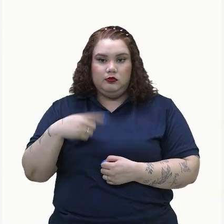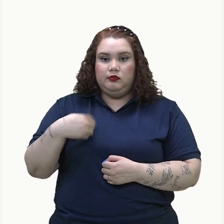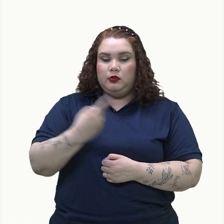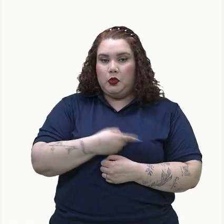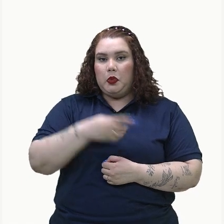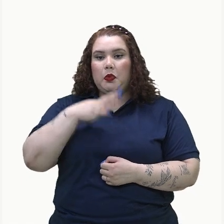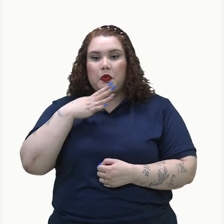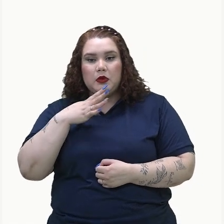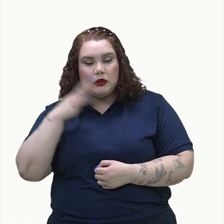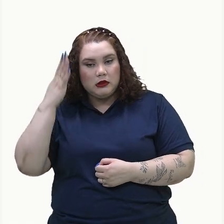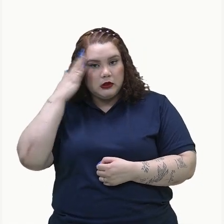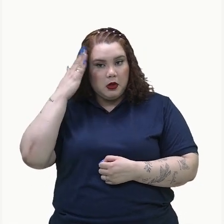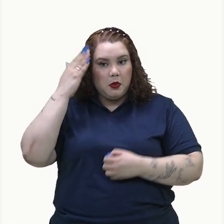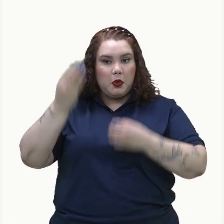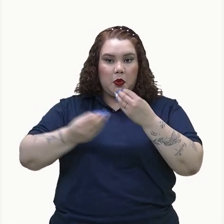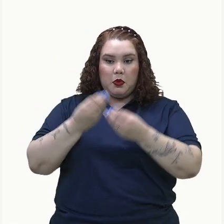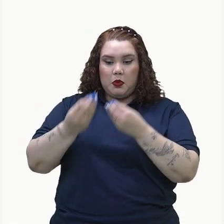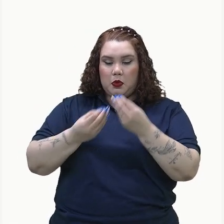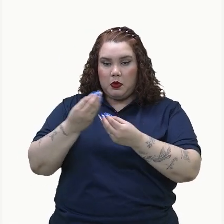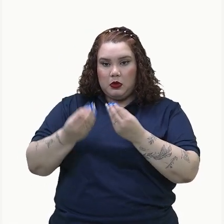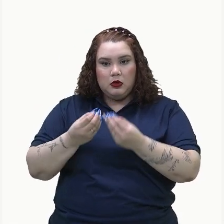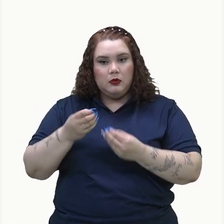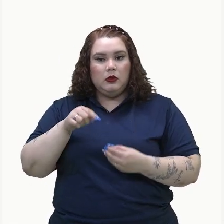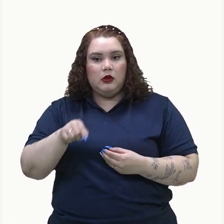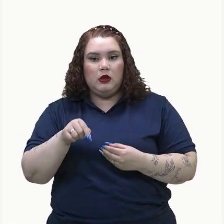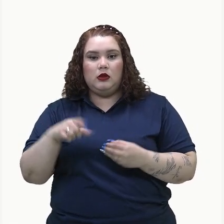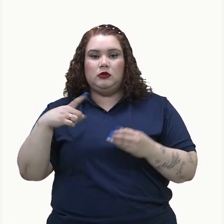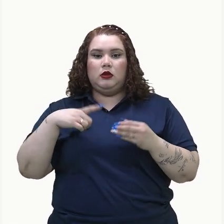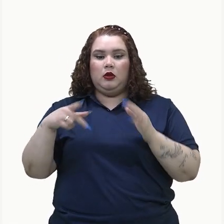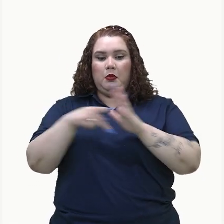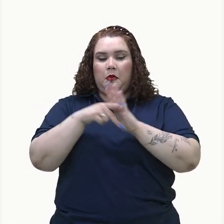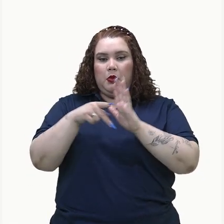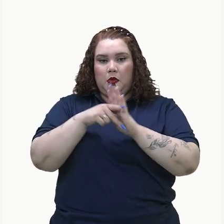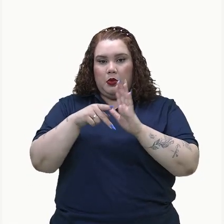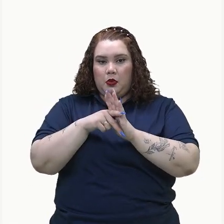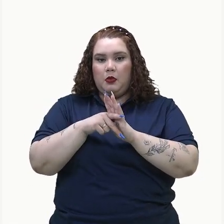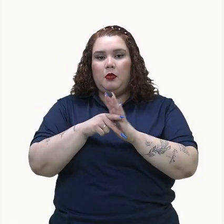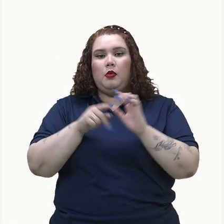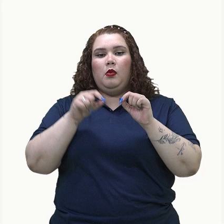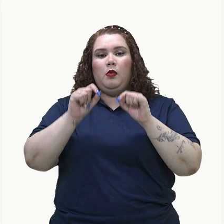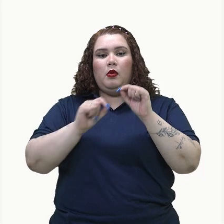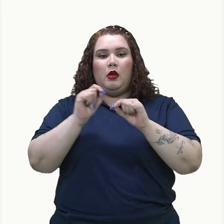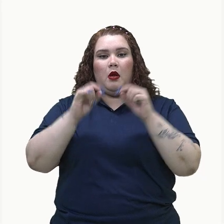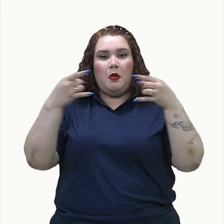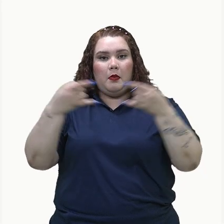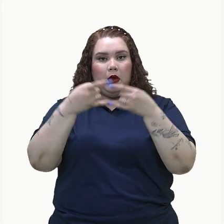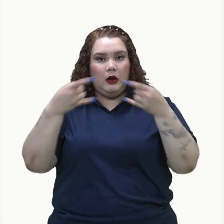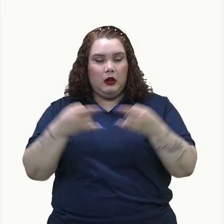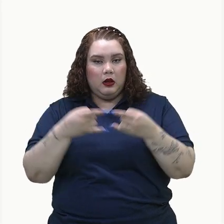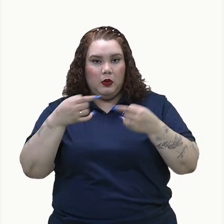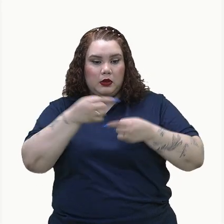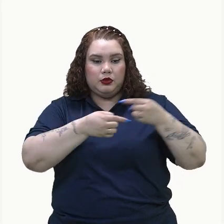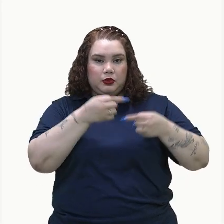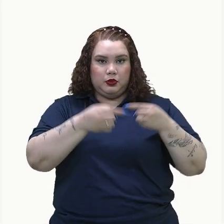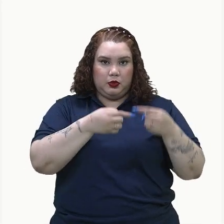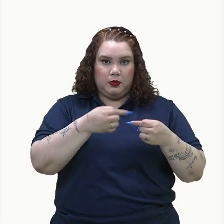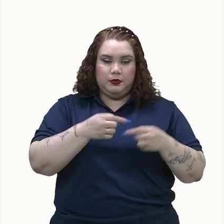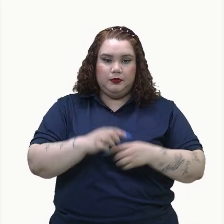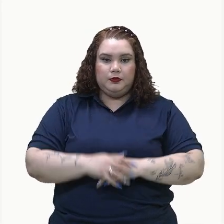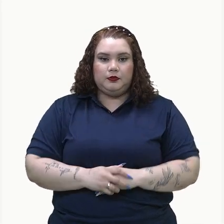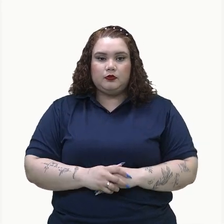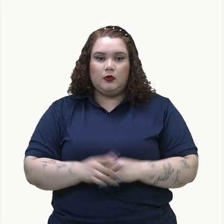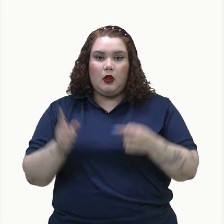conhecer como é que se comporta uma associação de resistores em paralelo. Então, olha só,